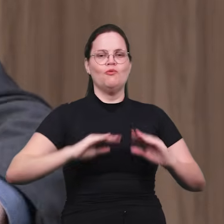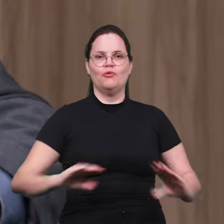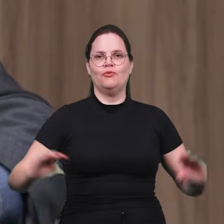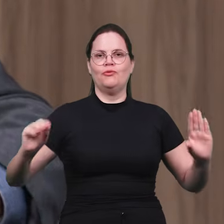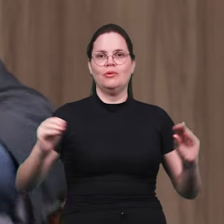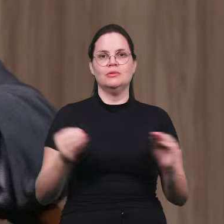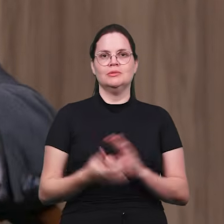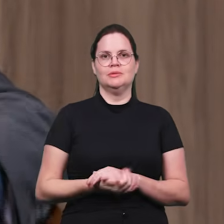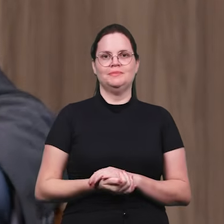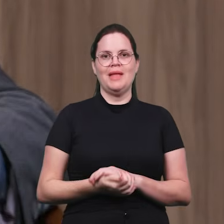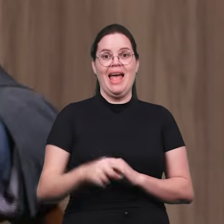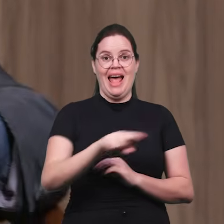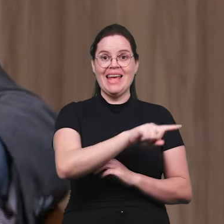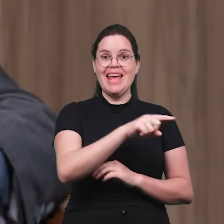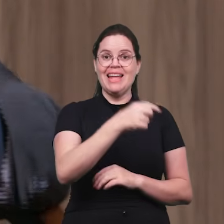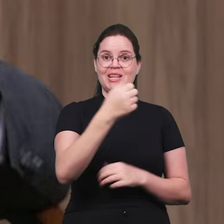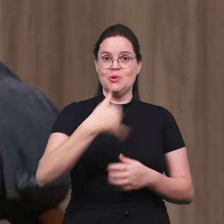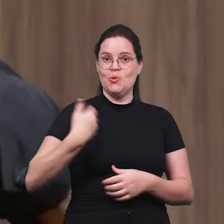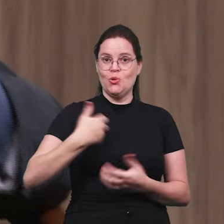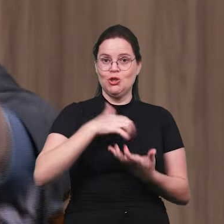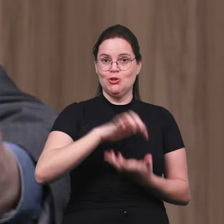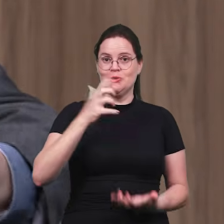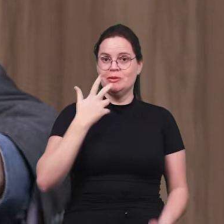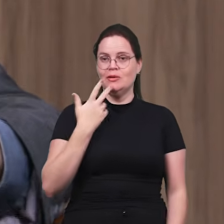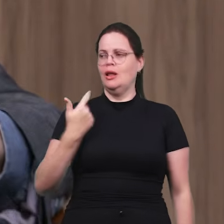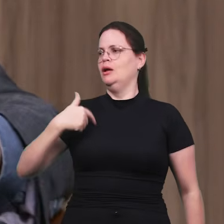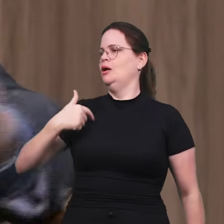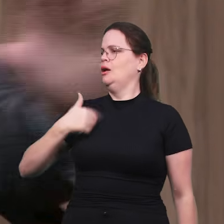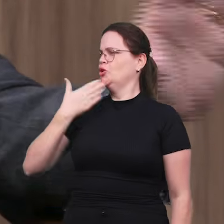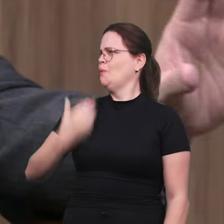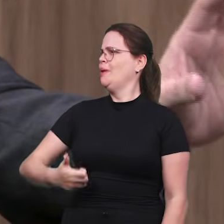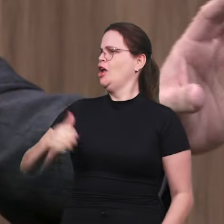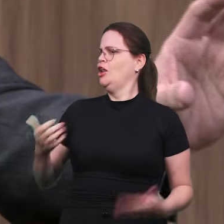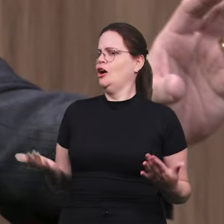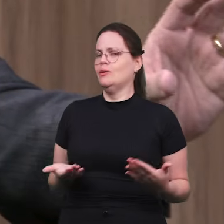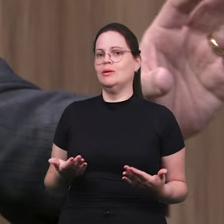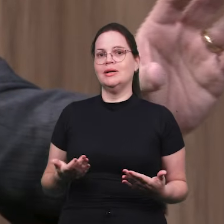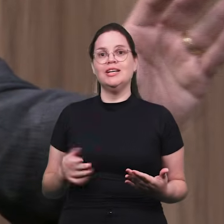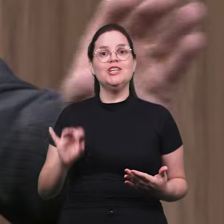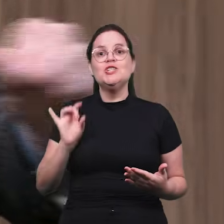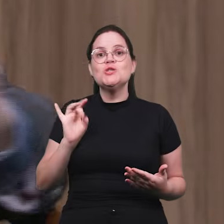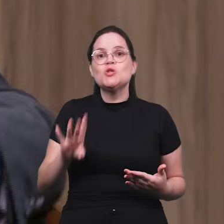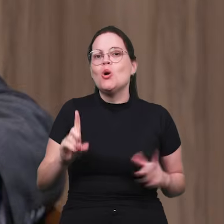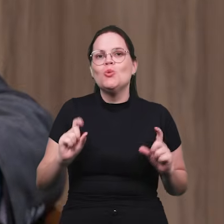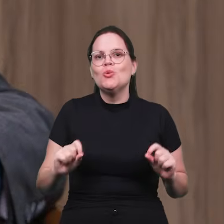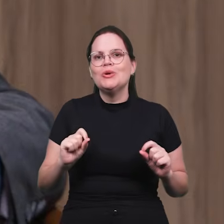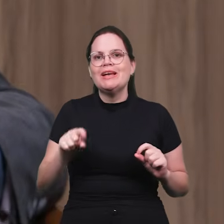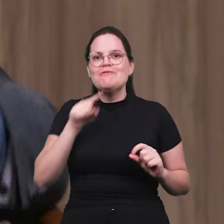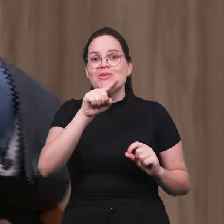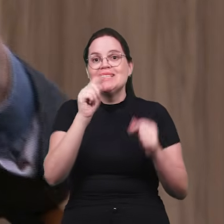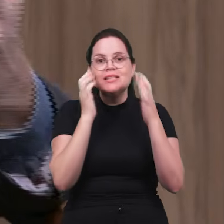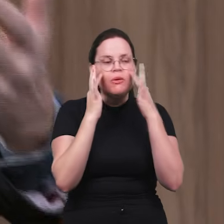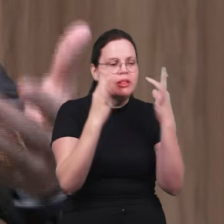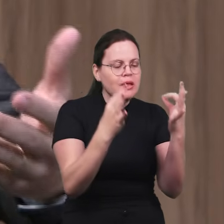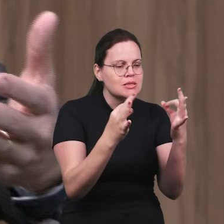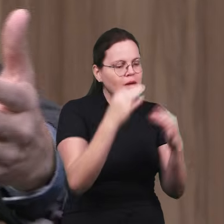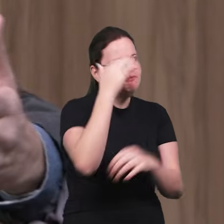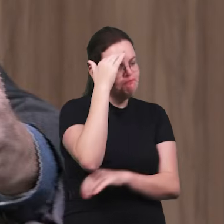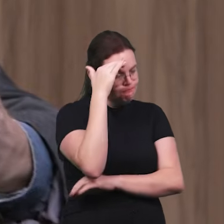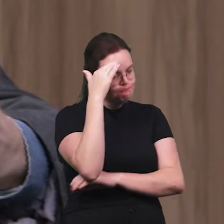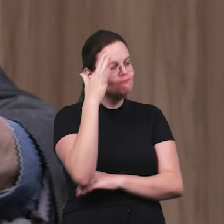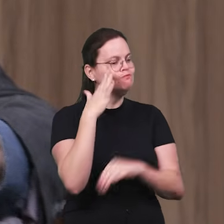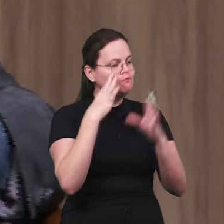teve. Eu melhorei. Eu estou me sentindo muito melhor. E ele só foi ouvido. Você fez uma oração, você